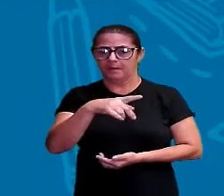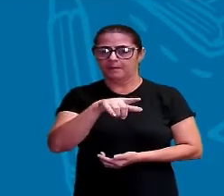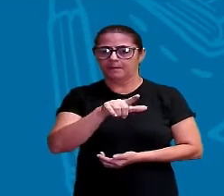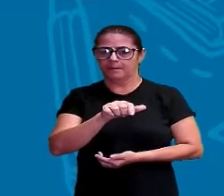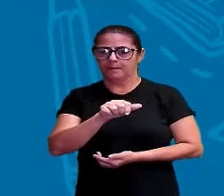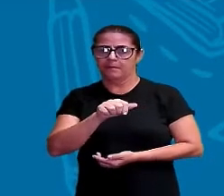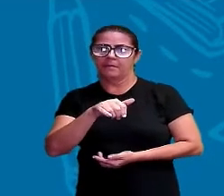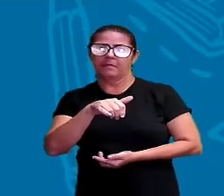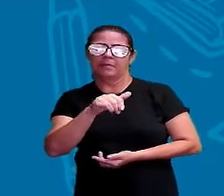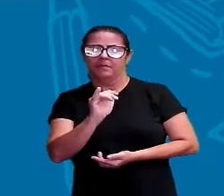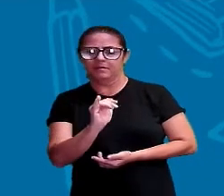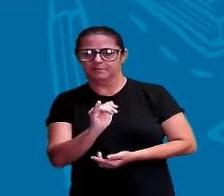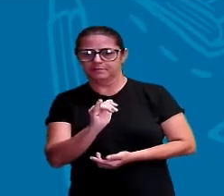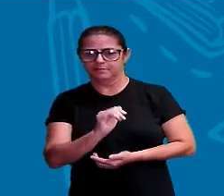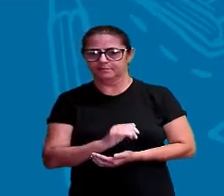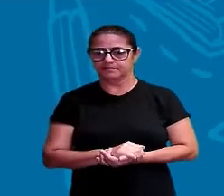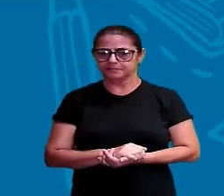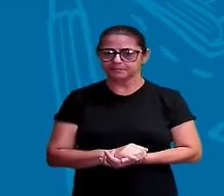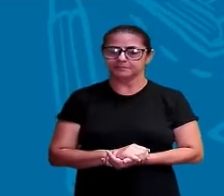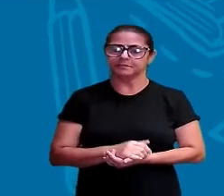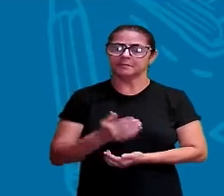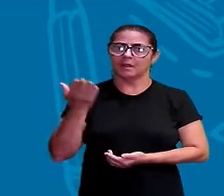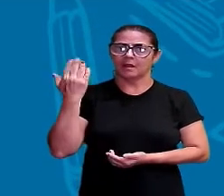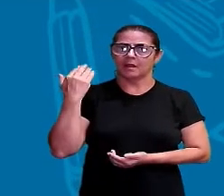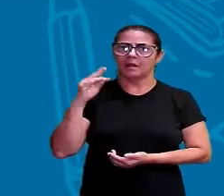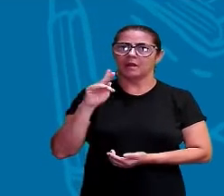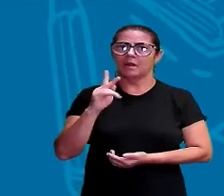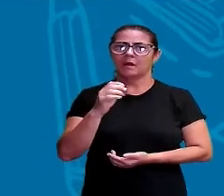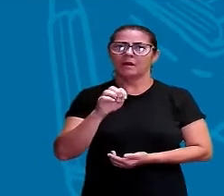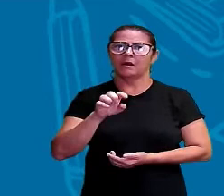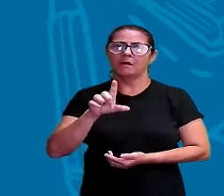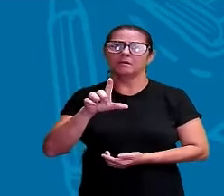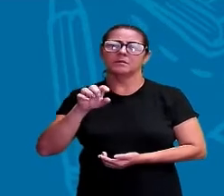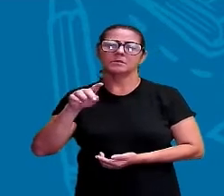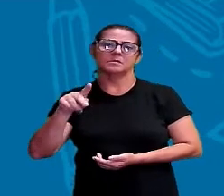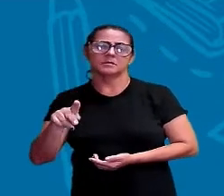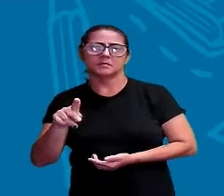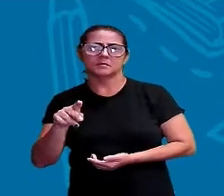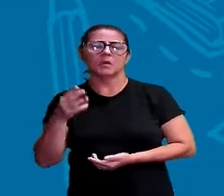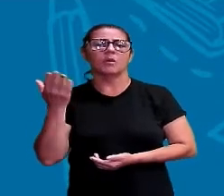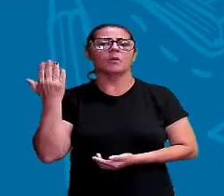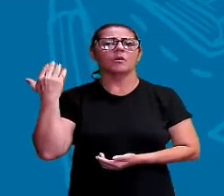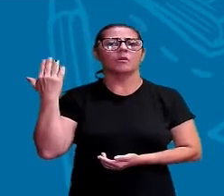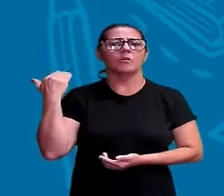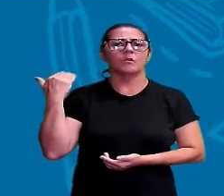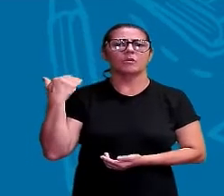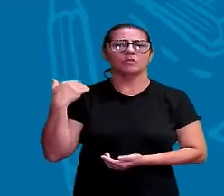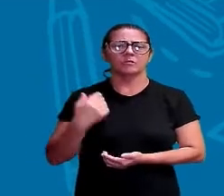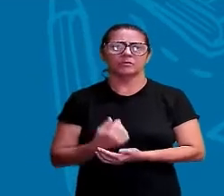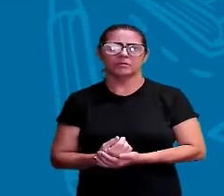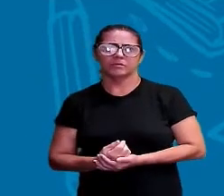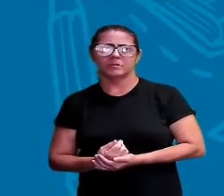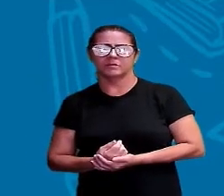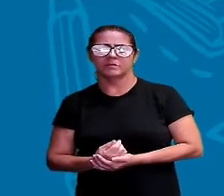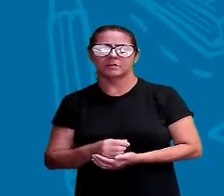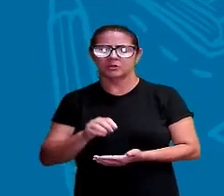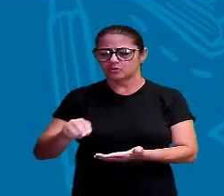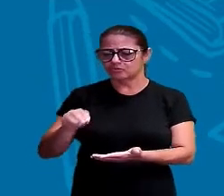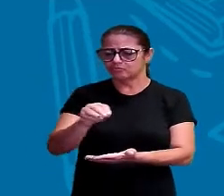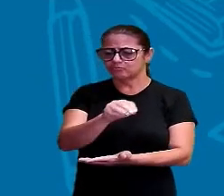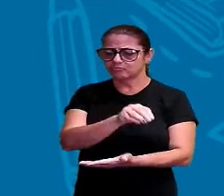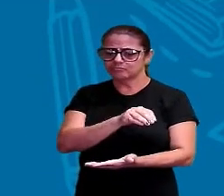chess. Played, o verbo aí, ó, passado, I played chess, eu joguei